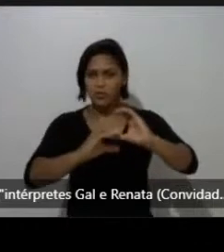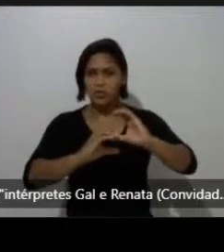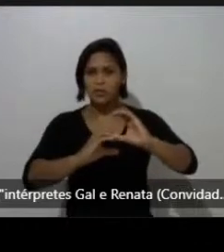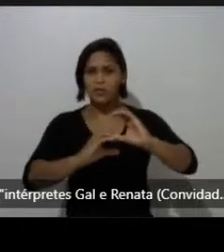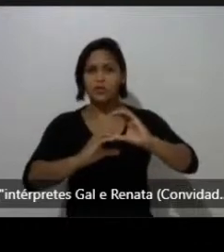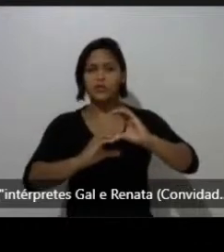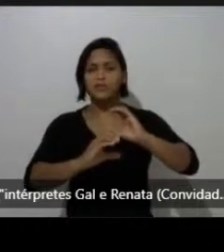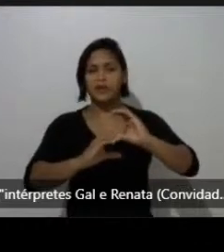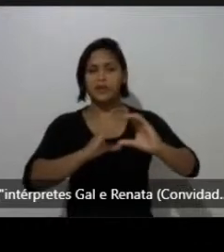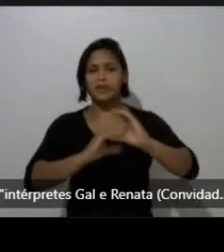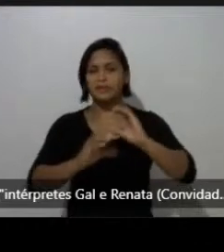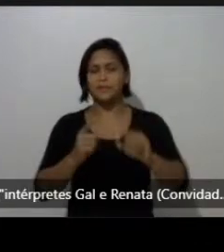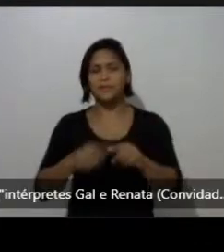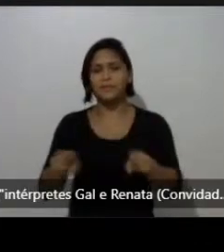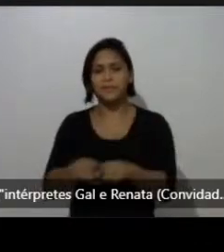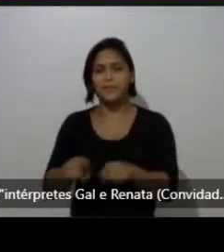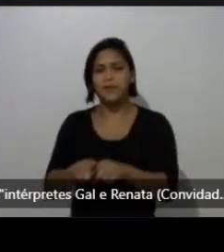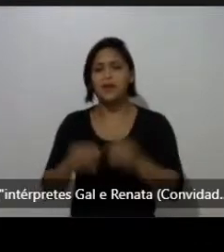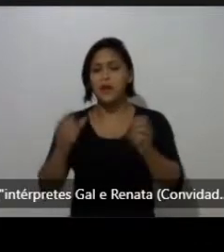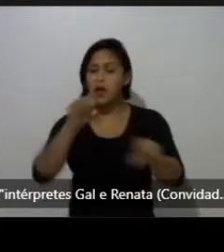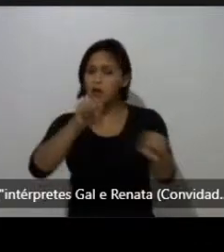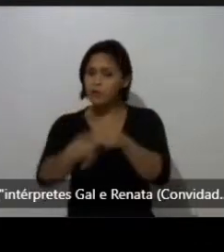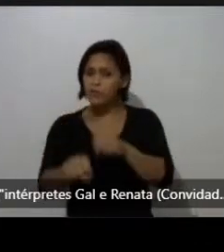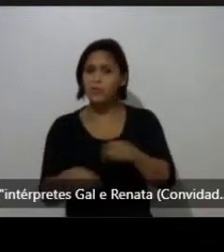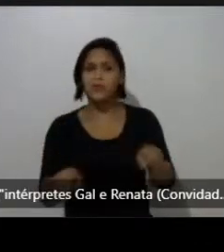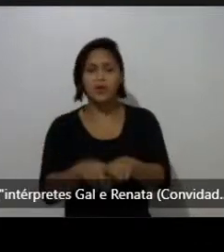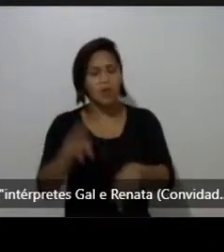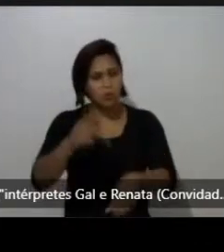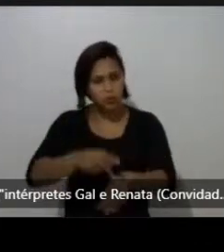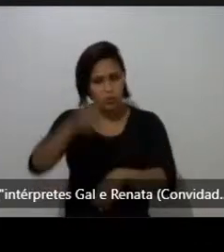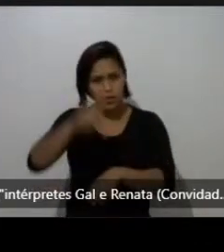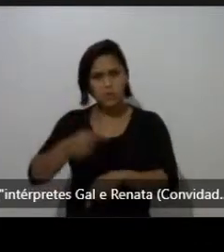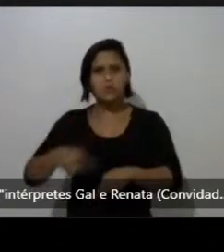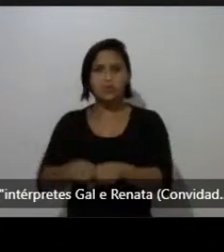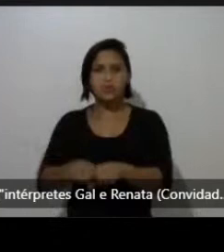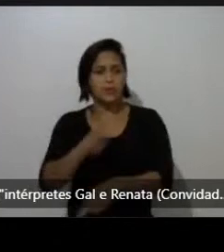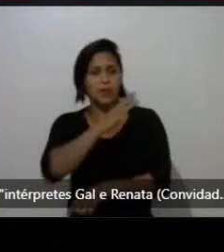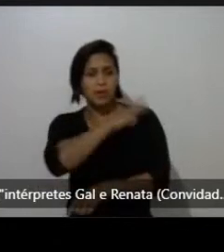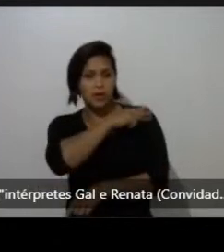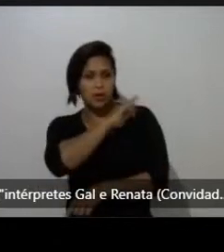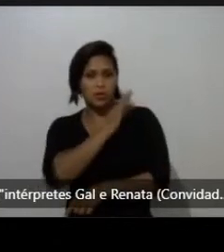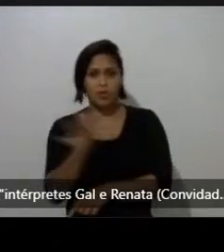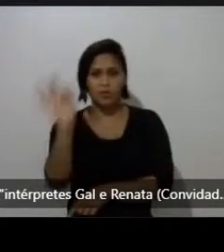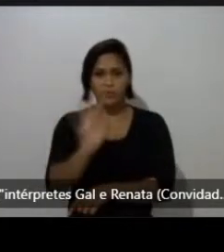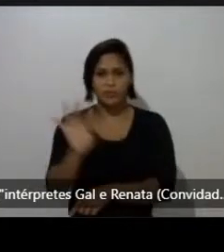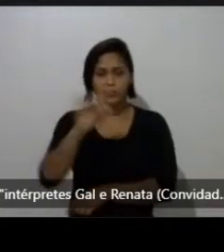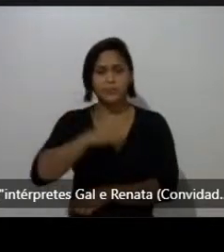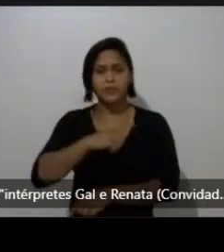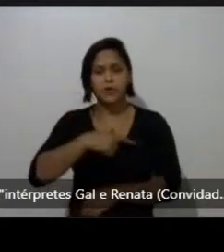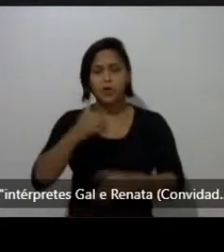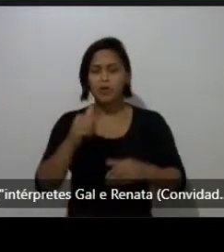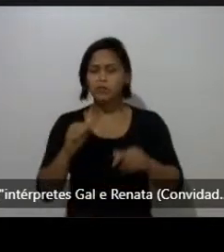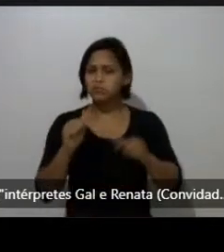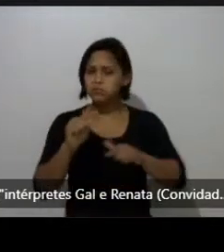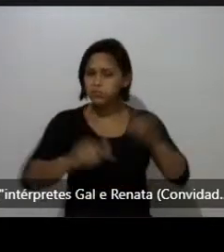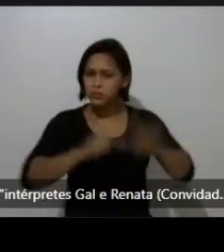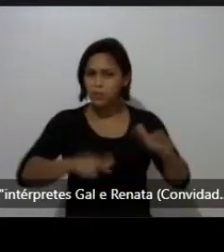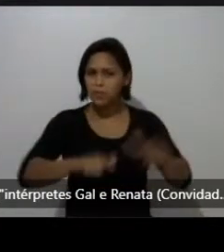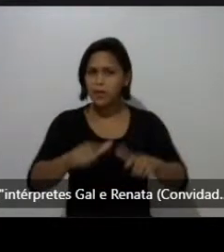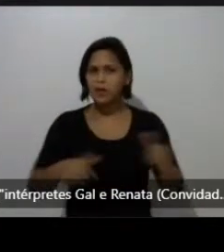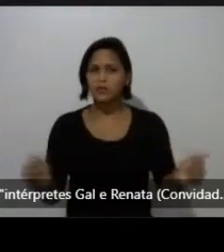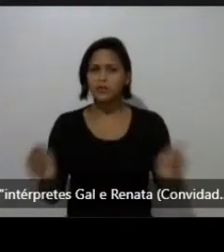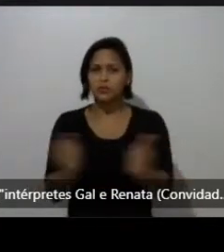sou arquiteta e urbanista de formação, né, fiz graduação. E hoje tenho atuado, né, junto com